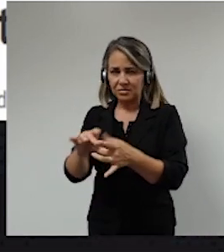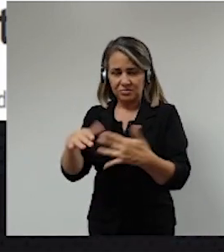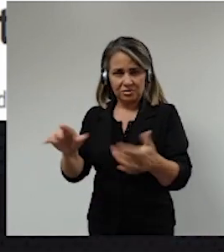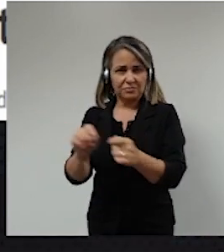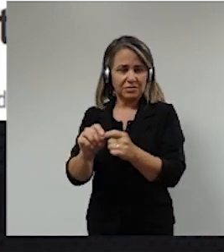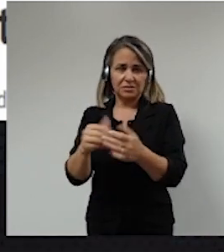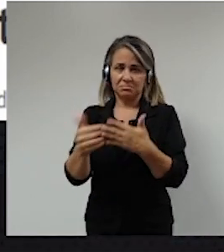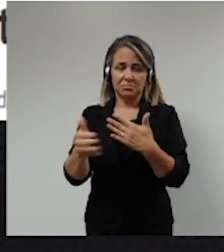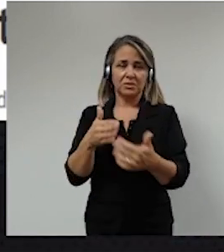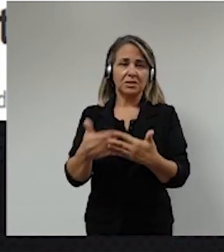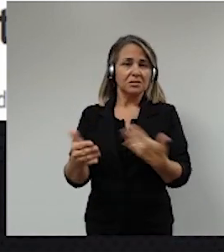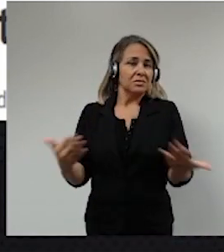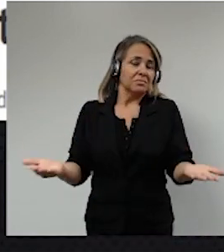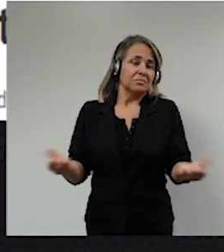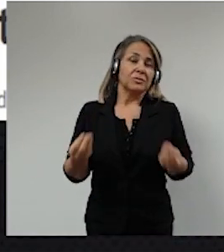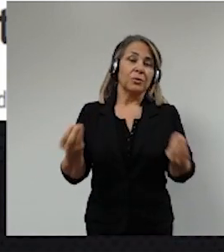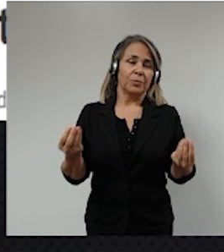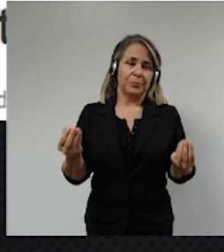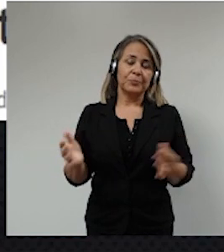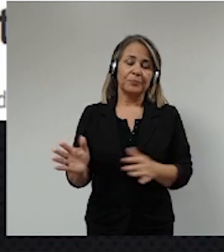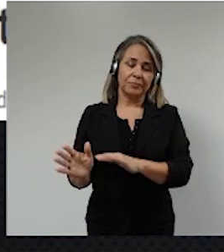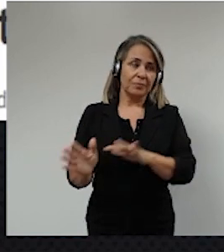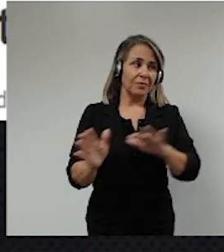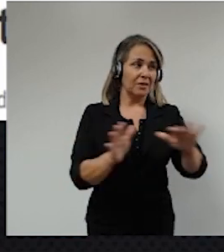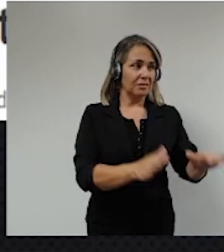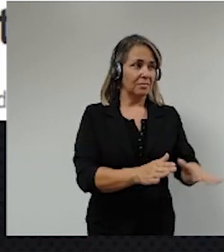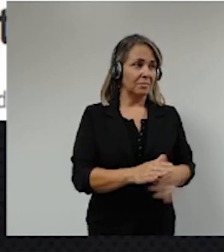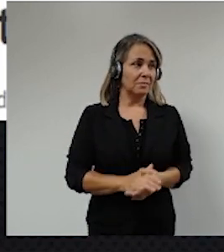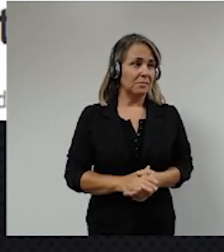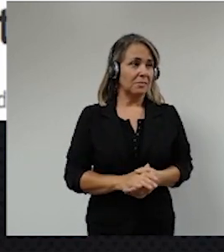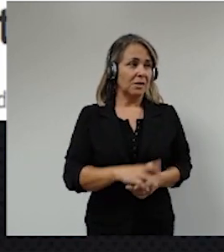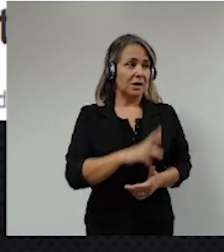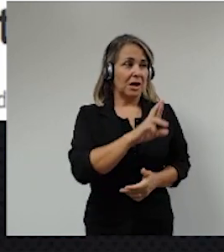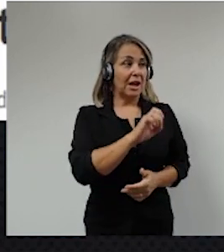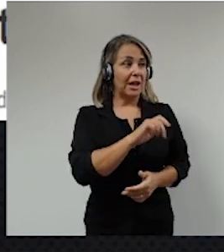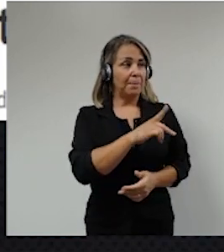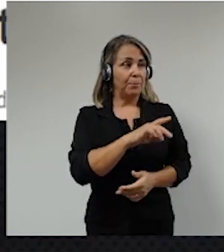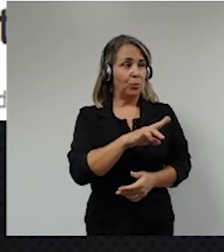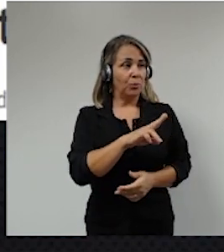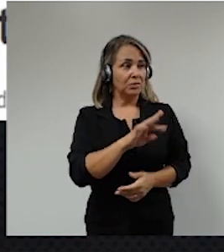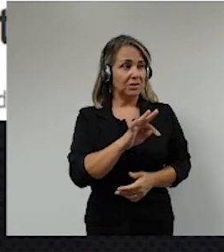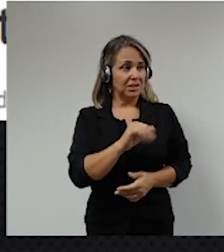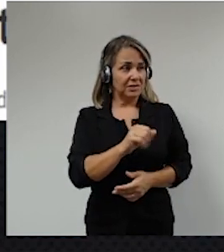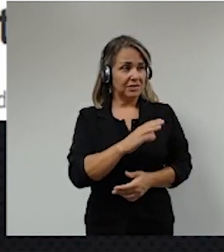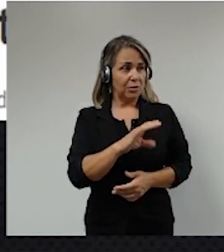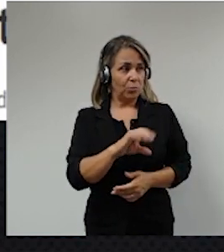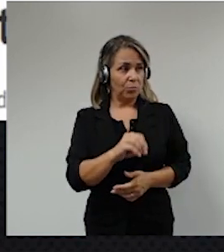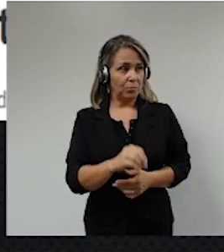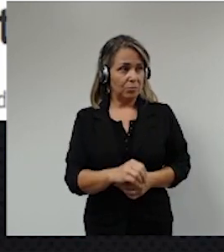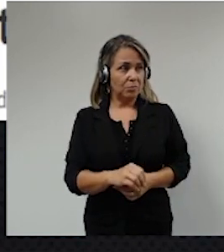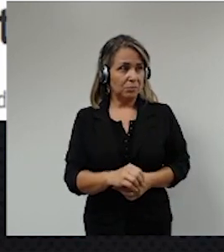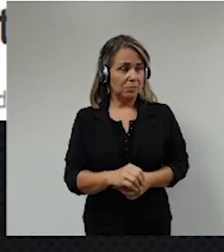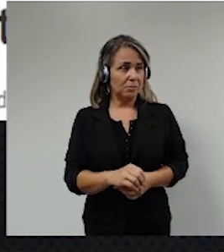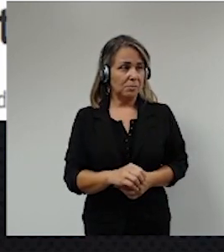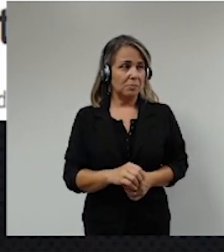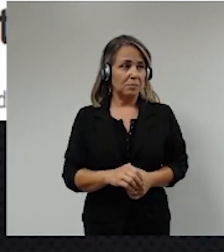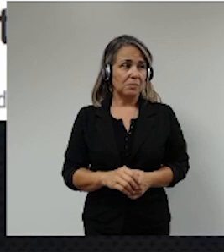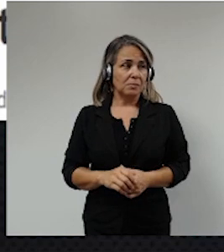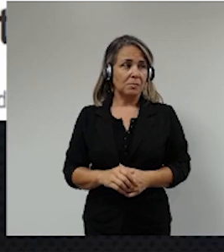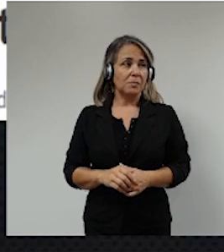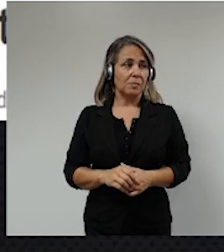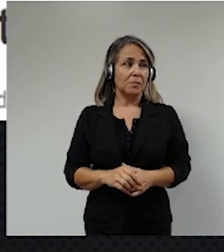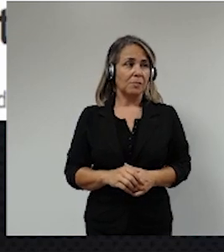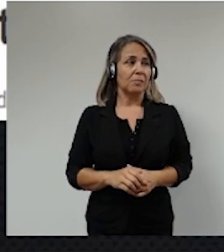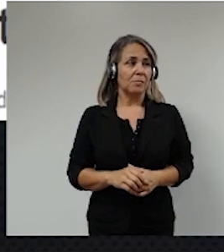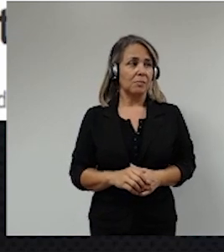ela fazer isso? Bom, enfim. Inclusive teve a questão dos girafas, que o filho do dono